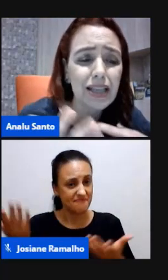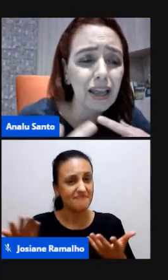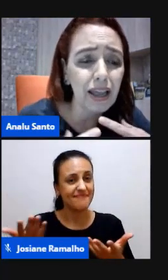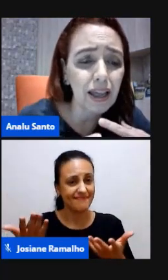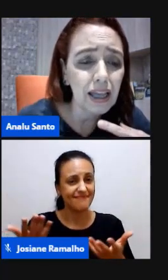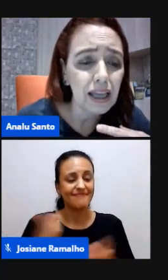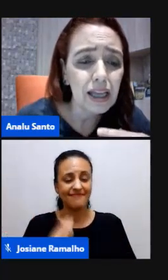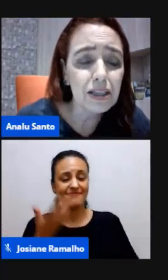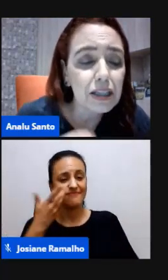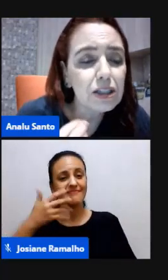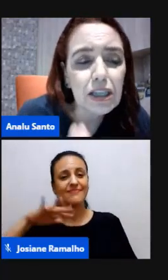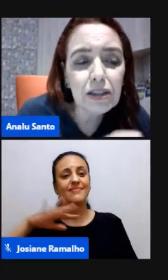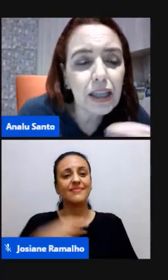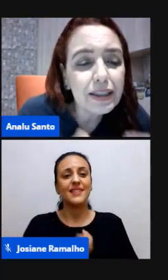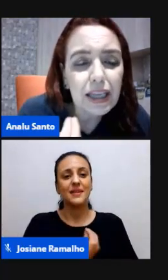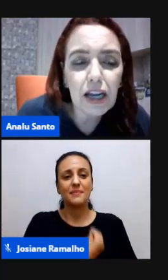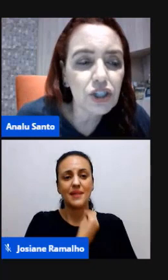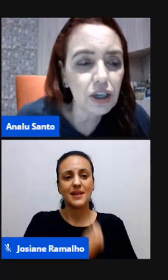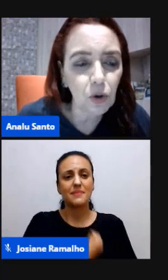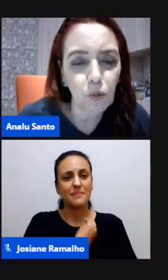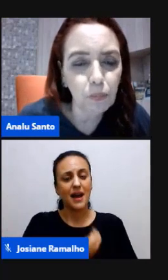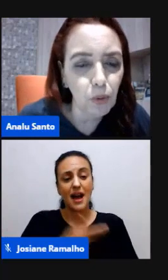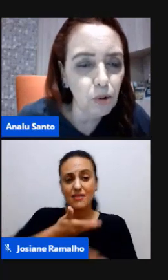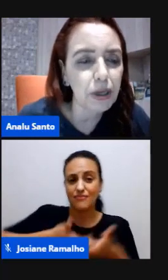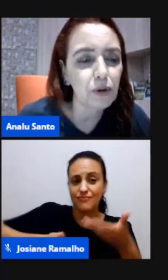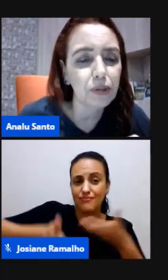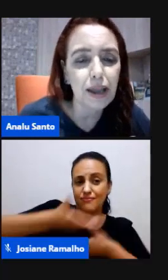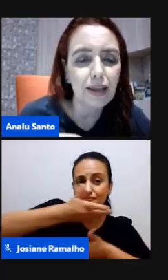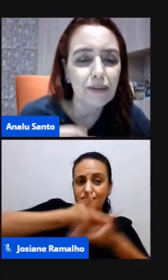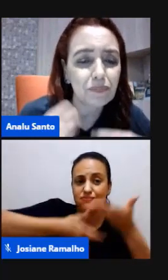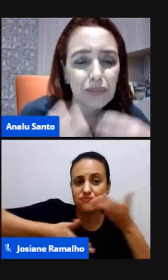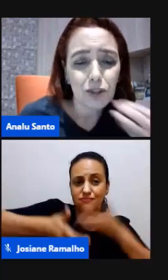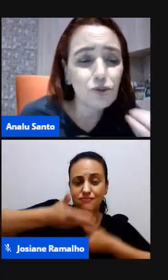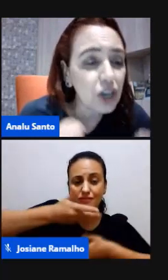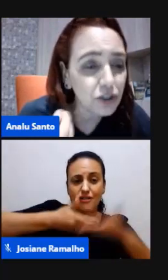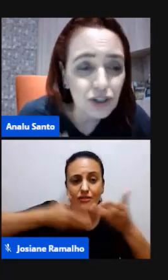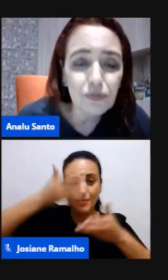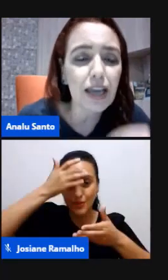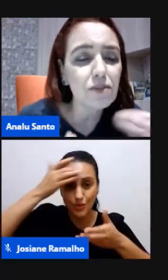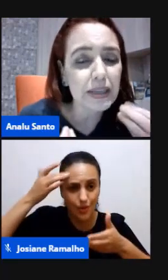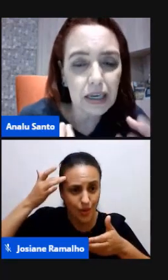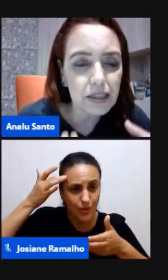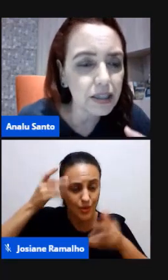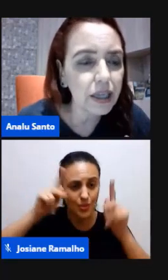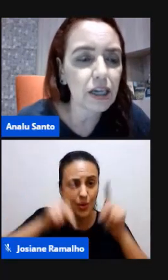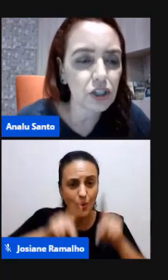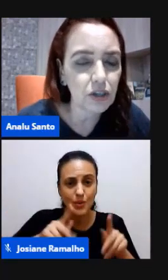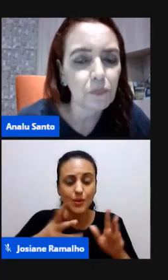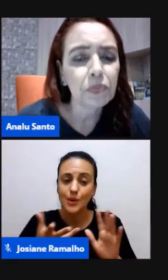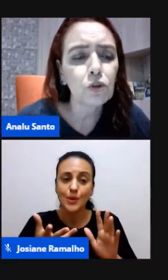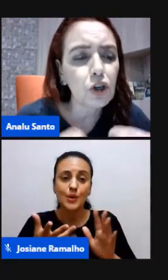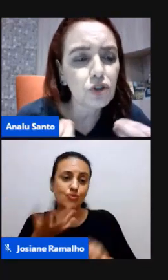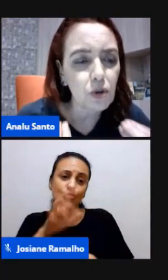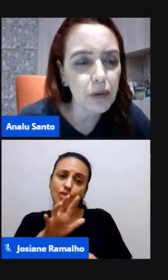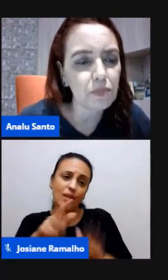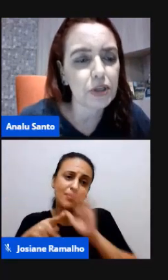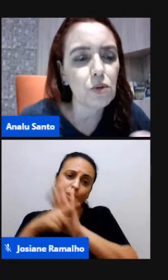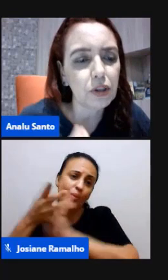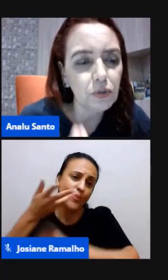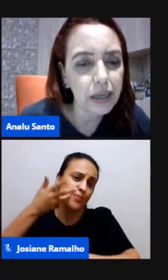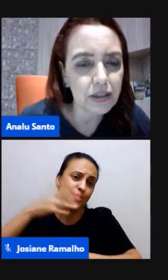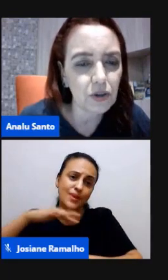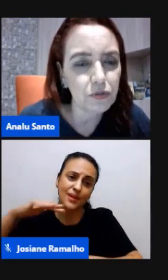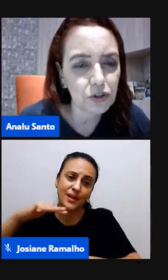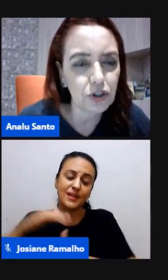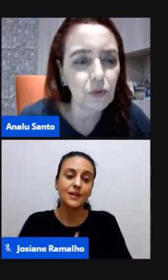elas se interagiram com o público, né, do jeitinho delas, mas elas interagiram. Nós tomamos,